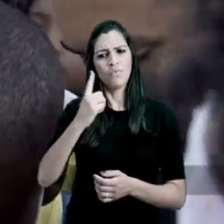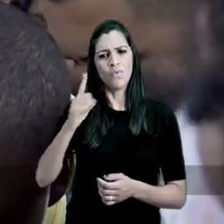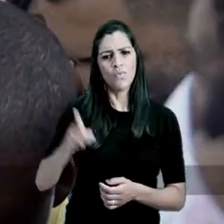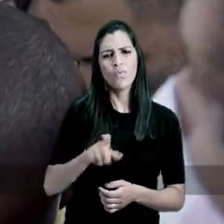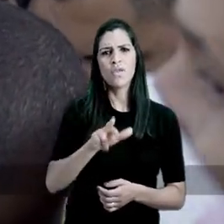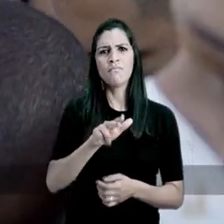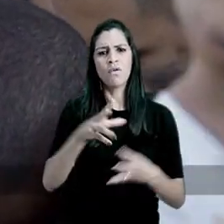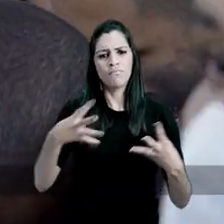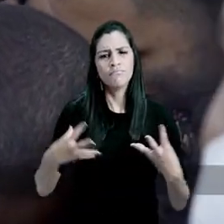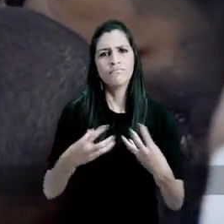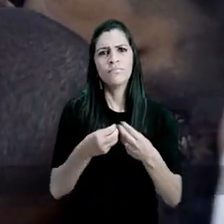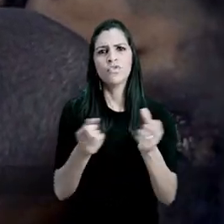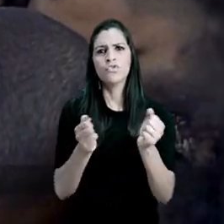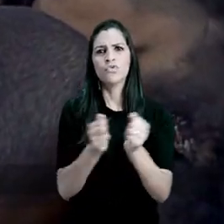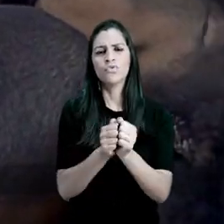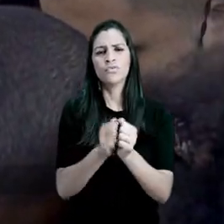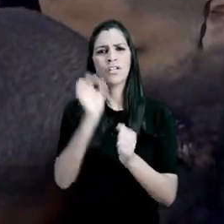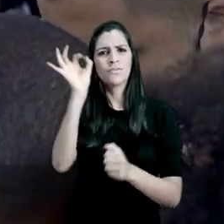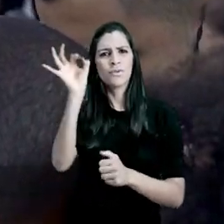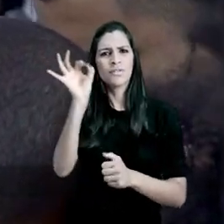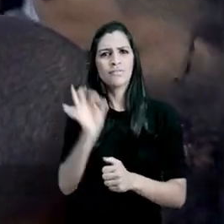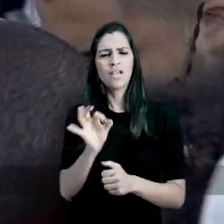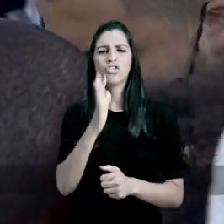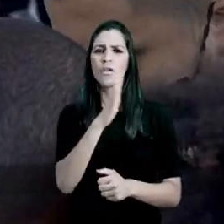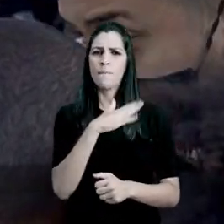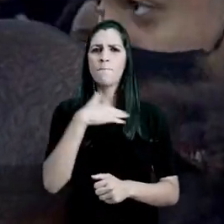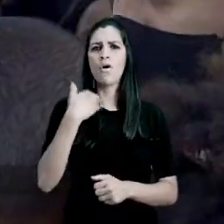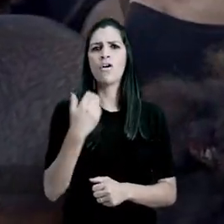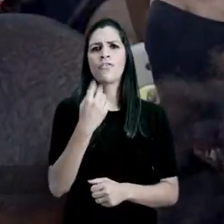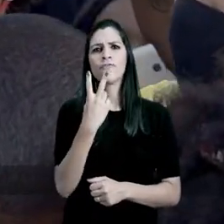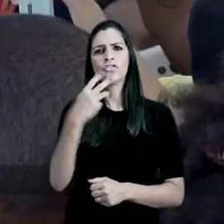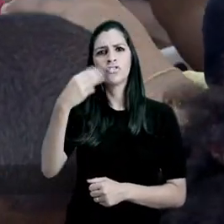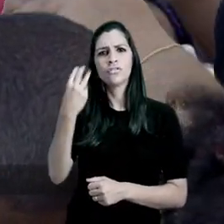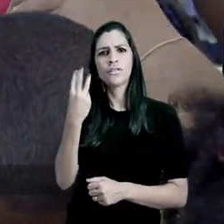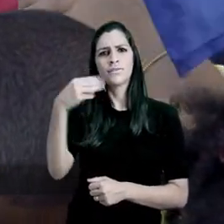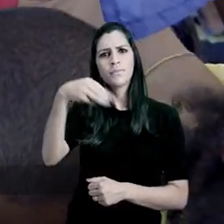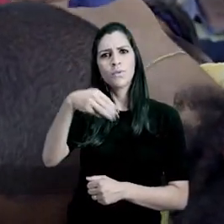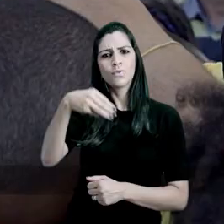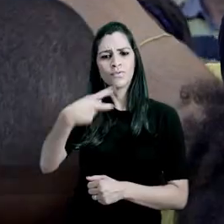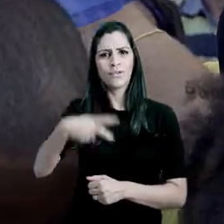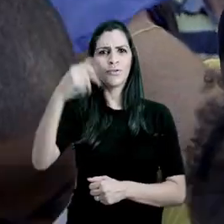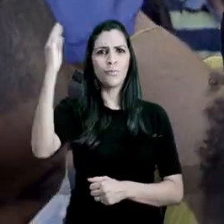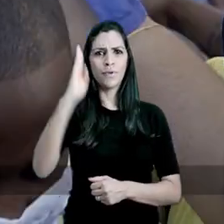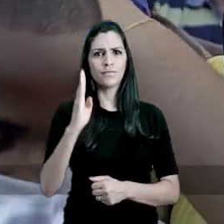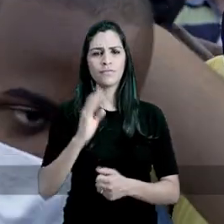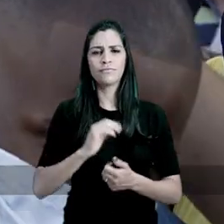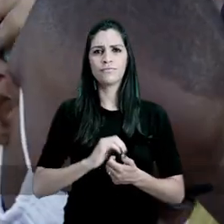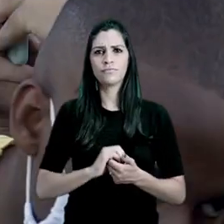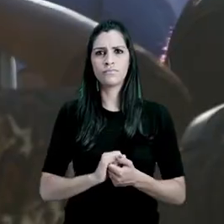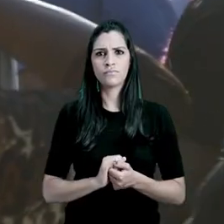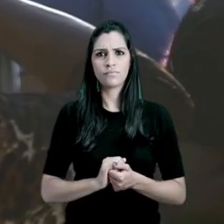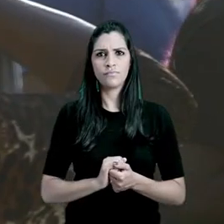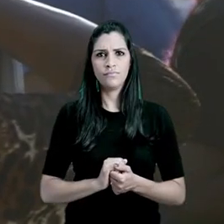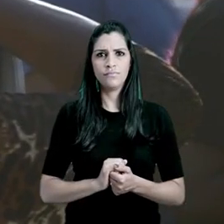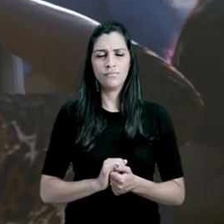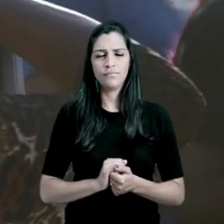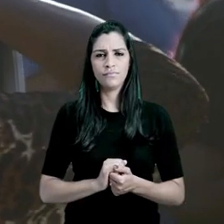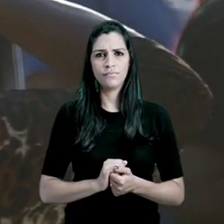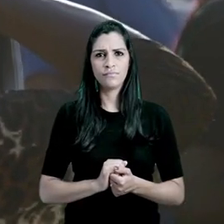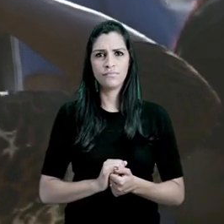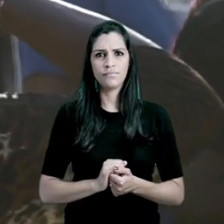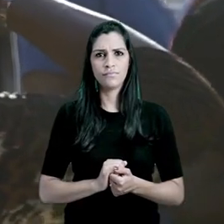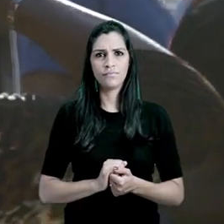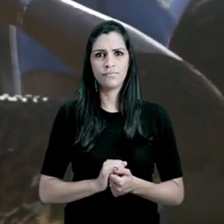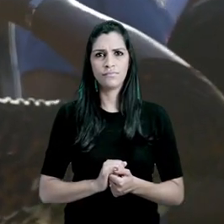um irmão que cai na estatística dos que morrem a cada 23 minutos, infelizmente, no nosso país.